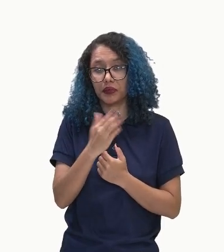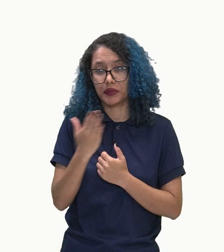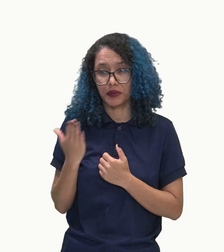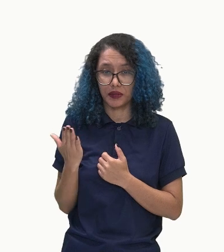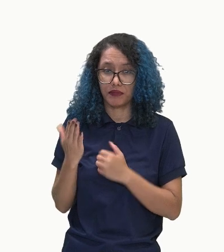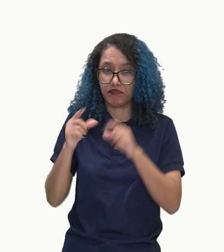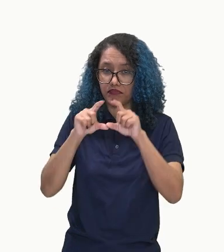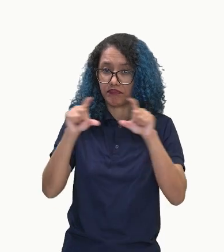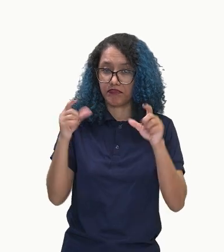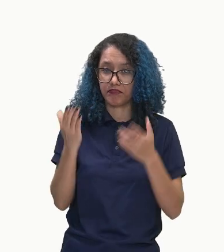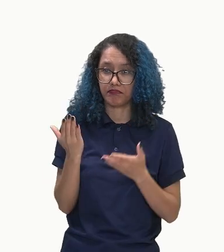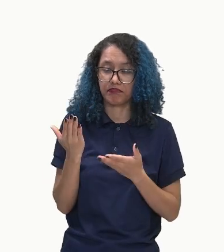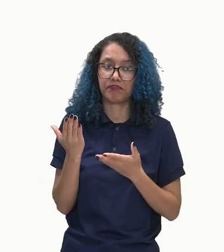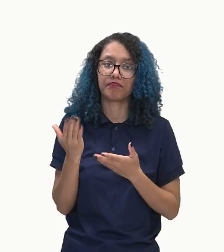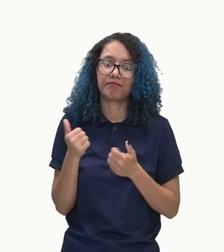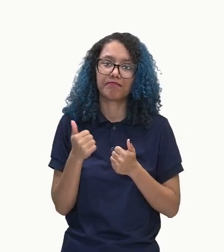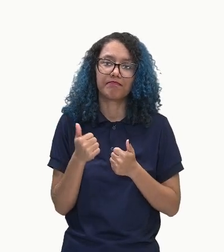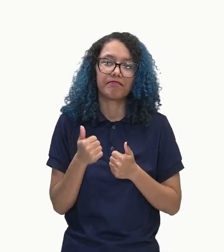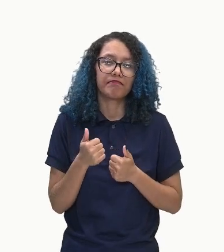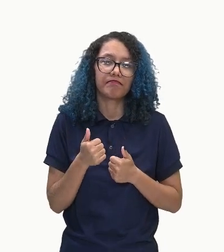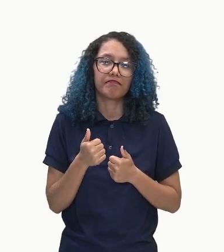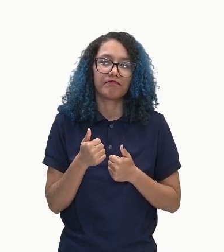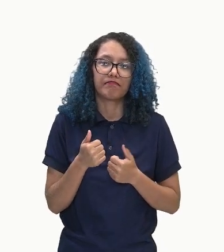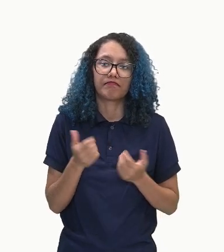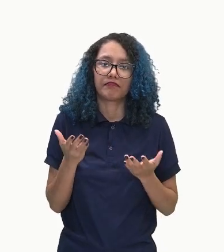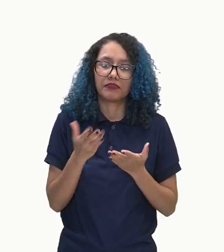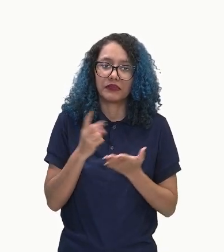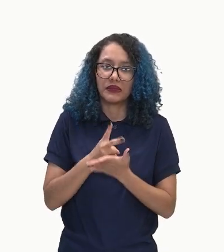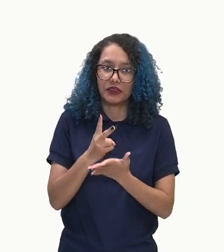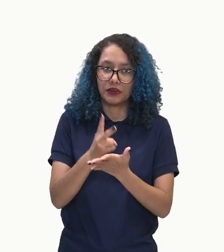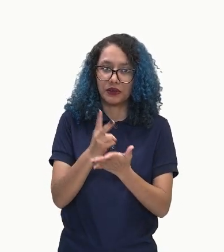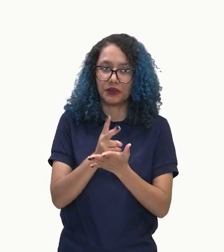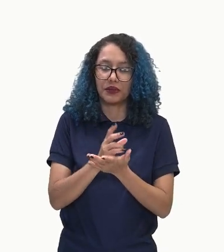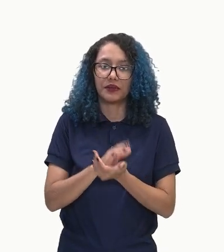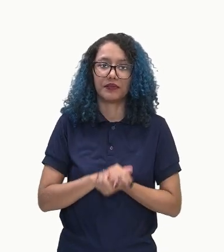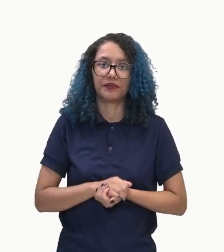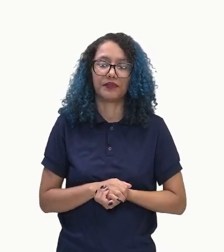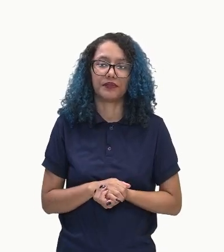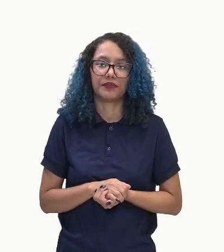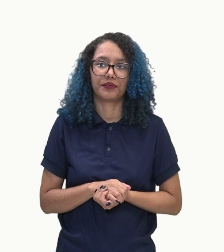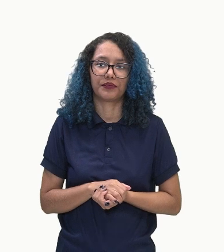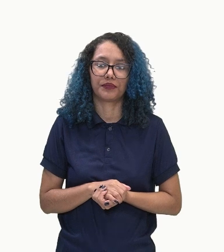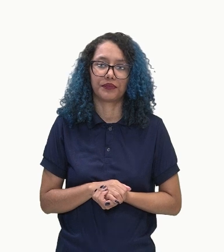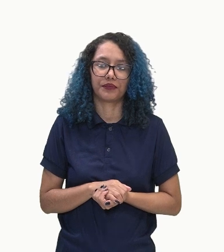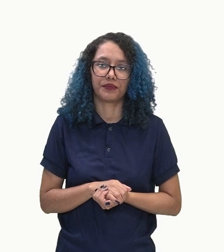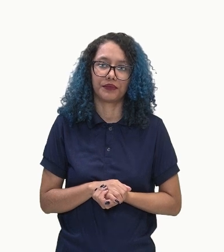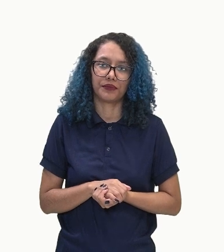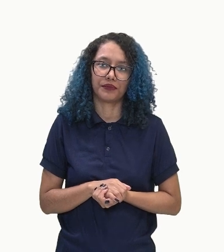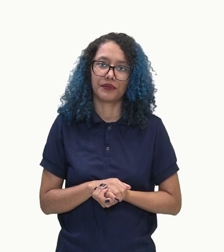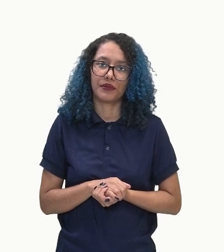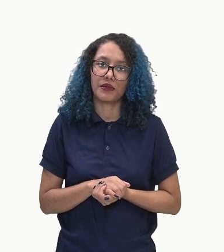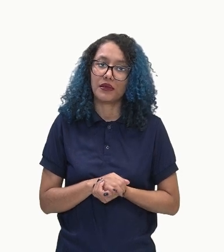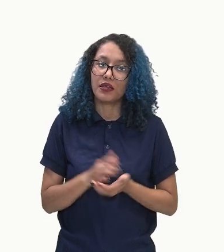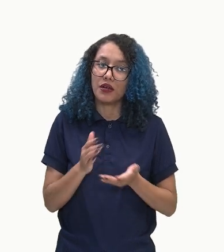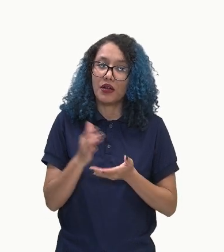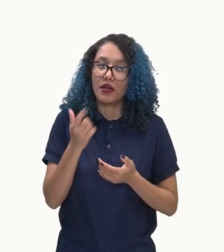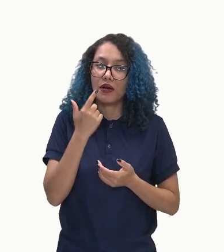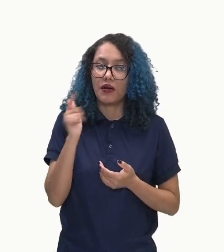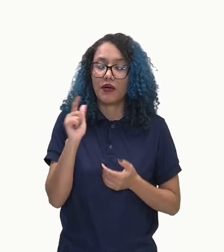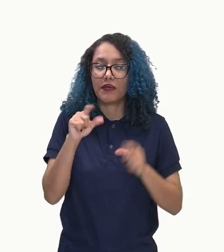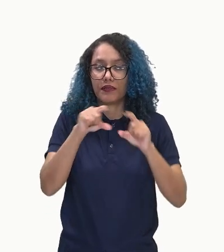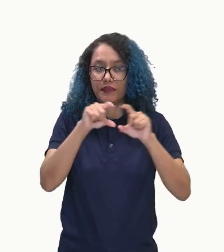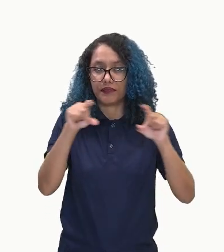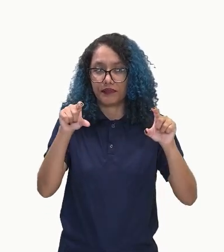37,68. Ok, pessoal? Bora continuar aqui do que nos aguarda? De novo, olha a fórmula aí, comprimento da